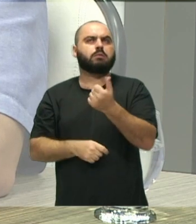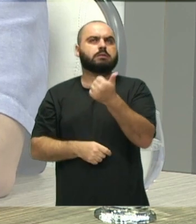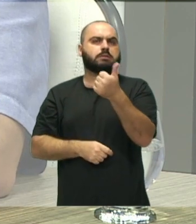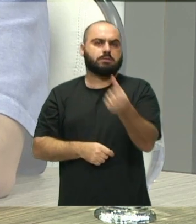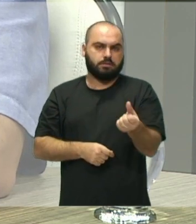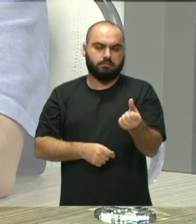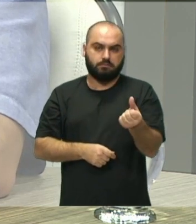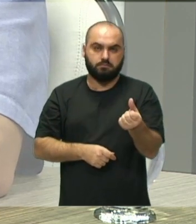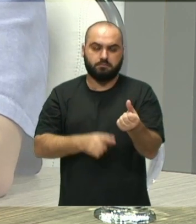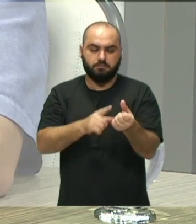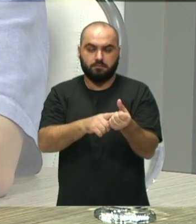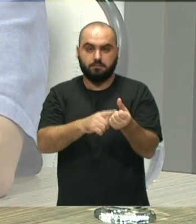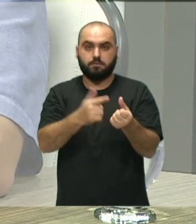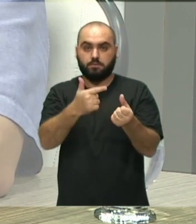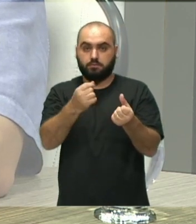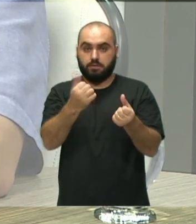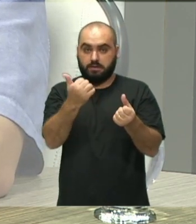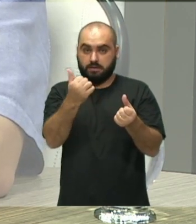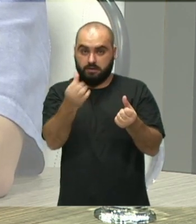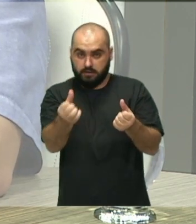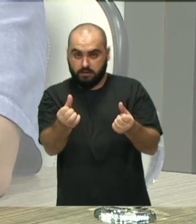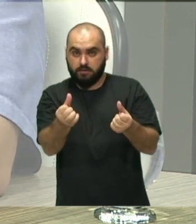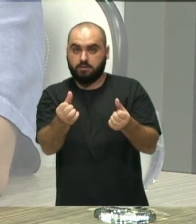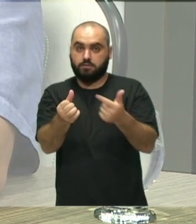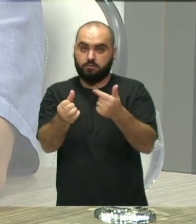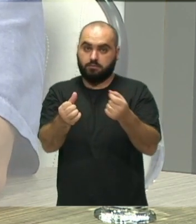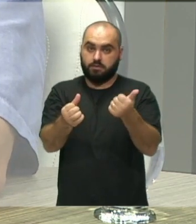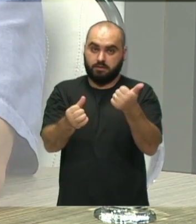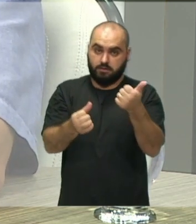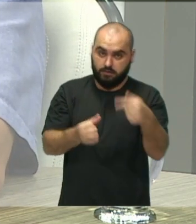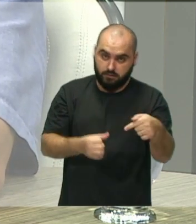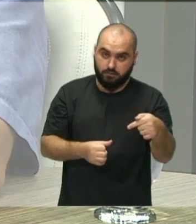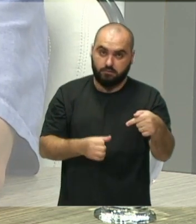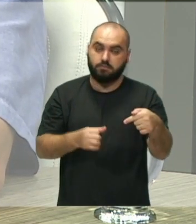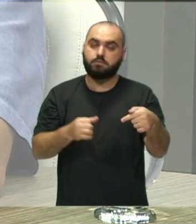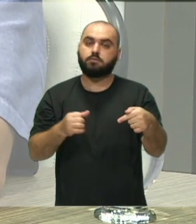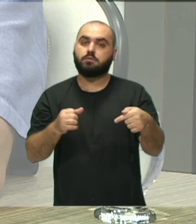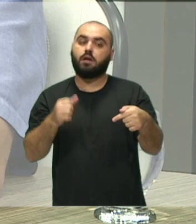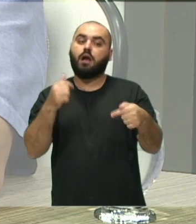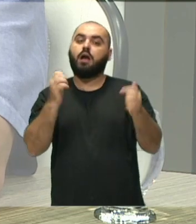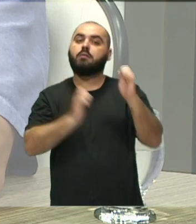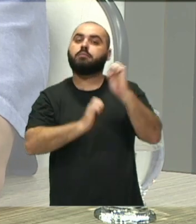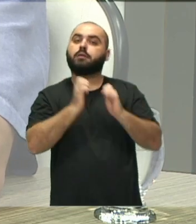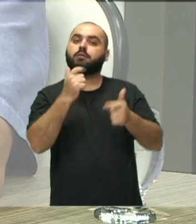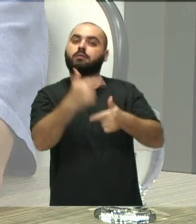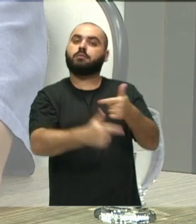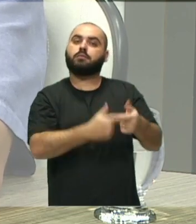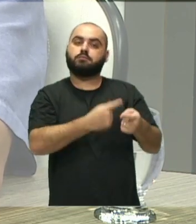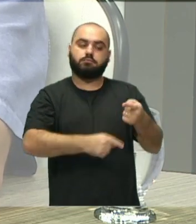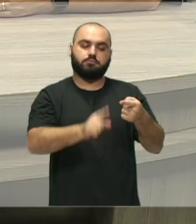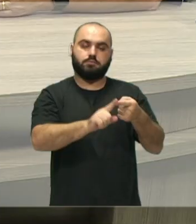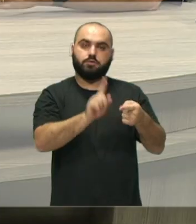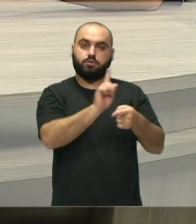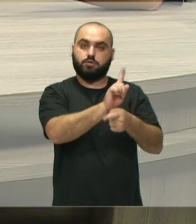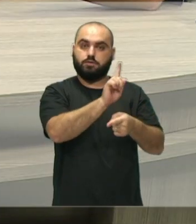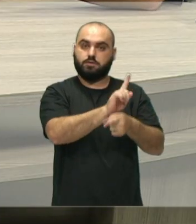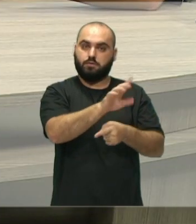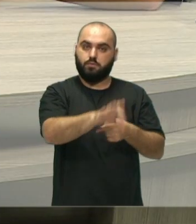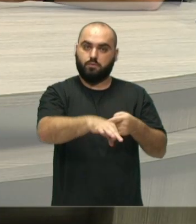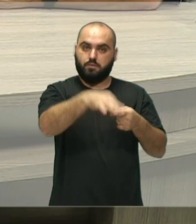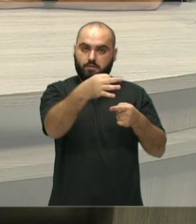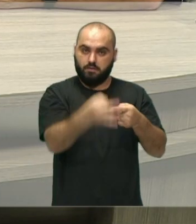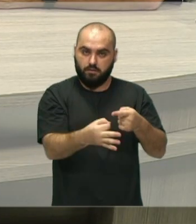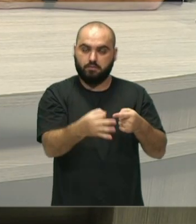Em 2016 e 2017, o Inova Anfre atuou em 3 eixos de atuação. O eixo da gestão pública de qualidade,